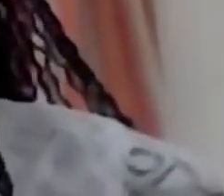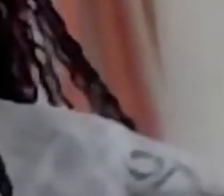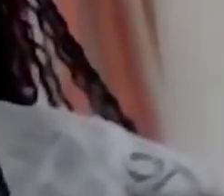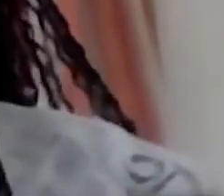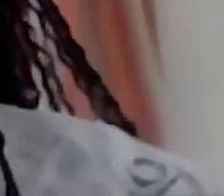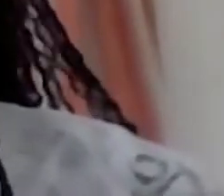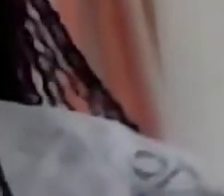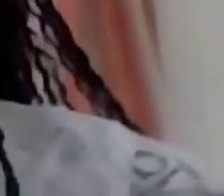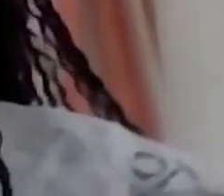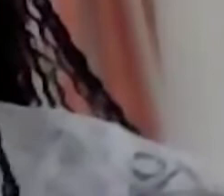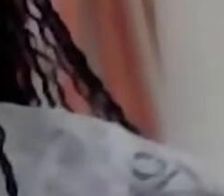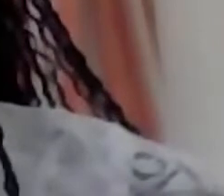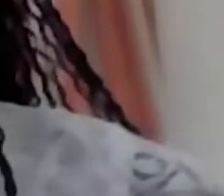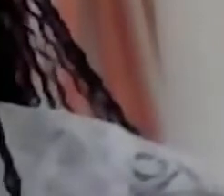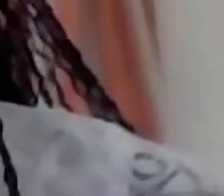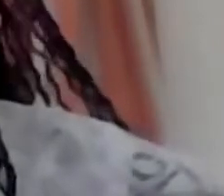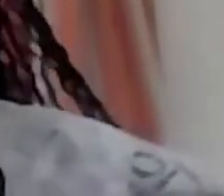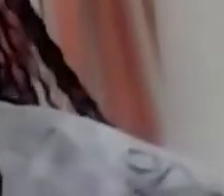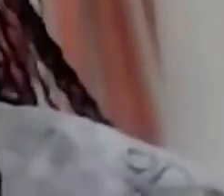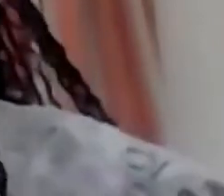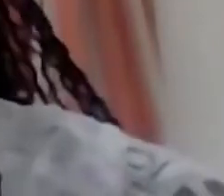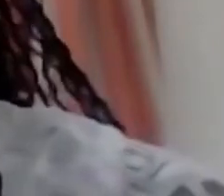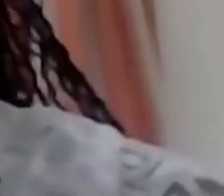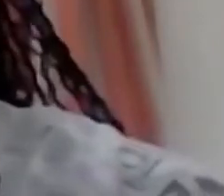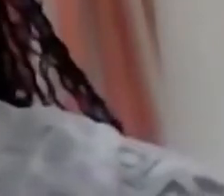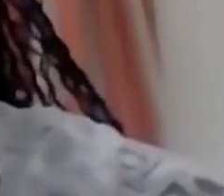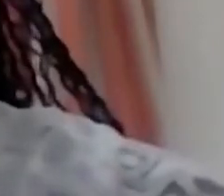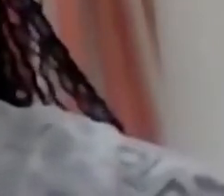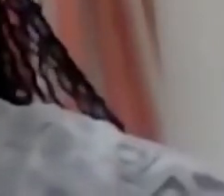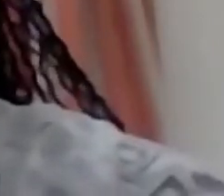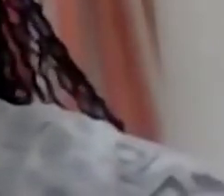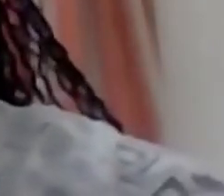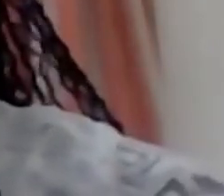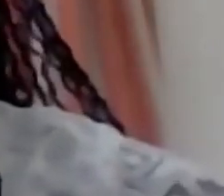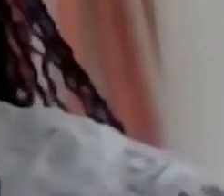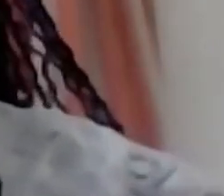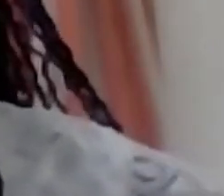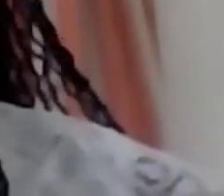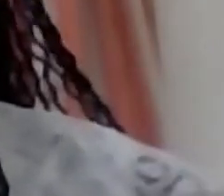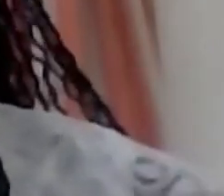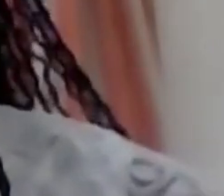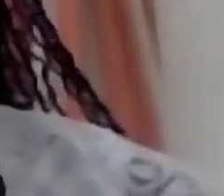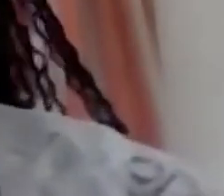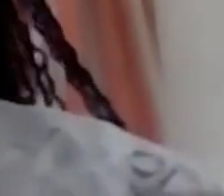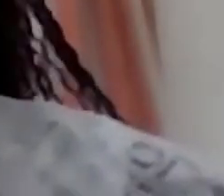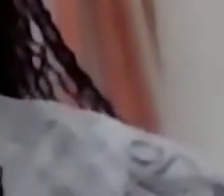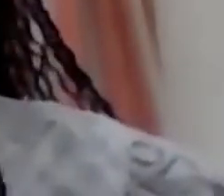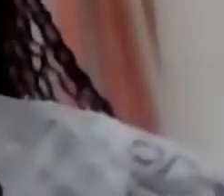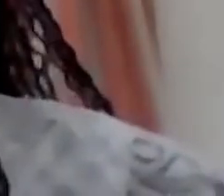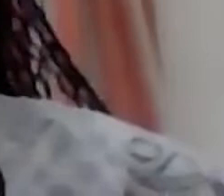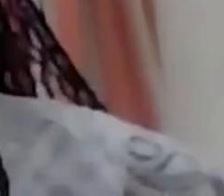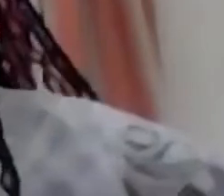racismo estrutural ele deve ser um ponto de discussão, porque, assim,